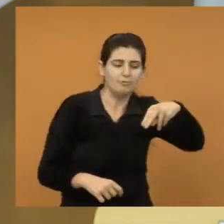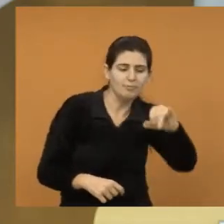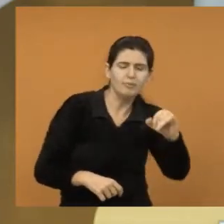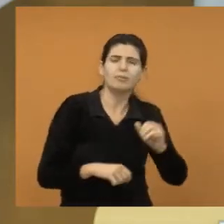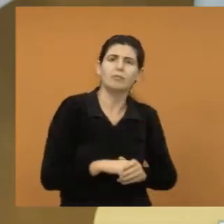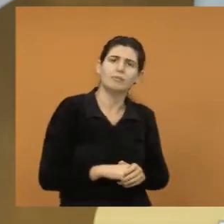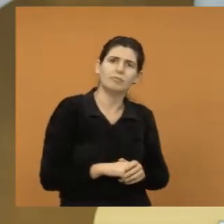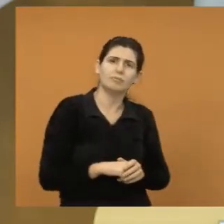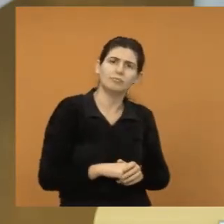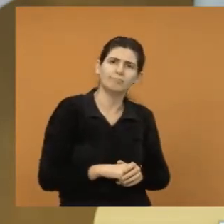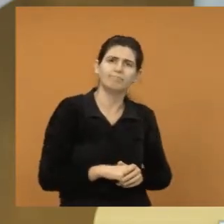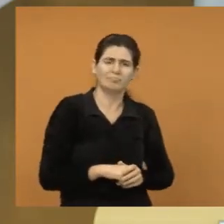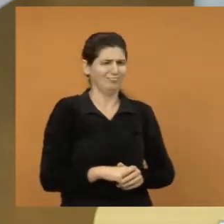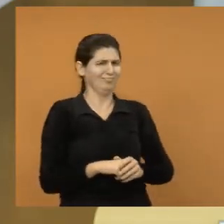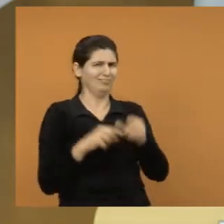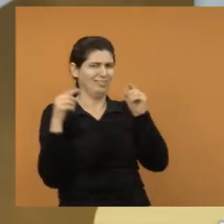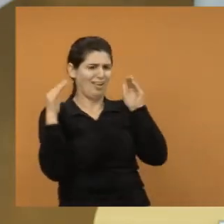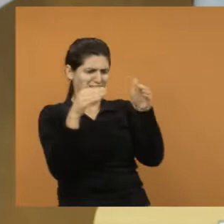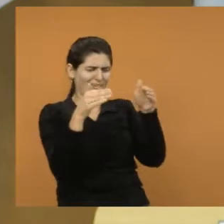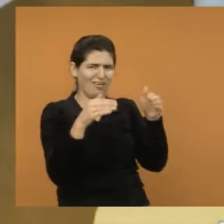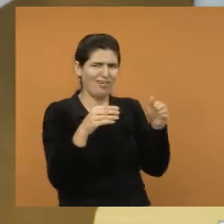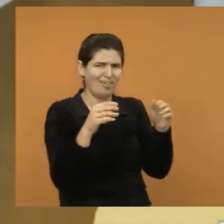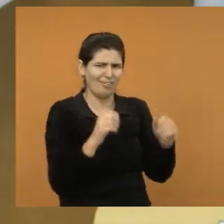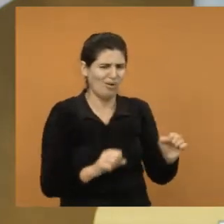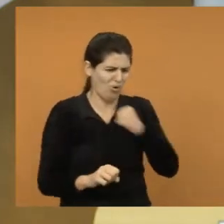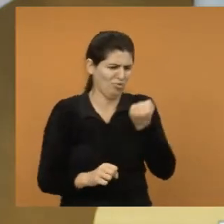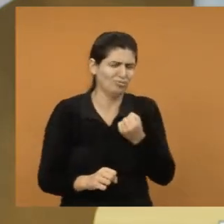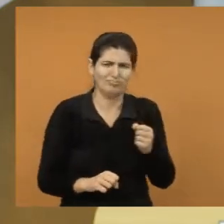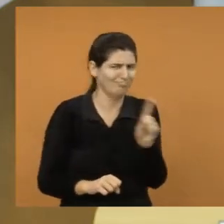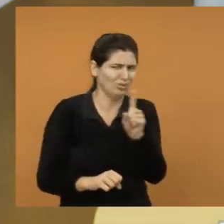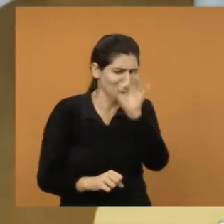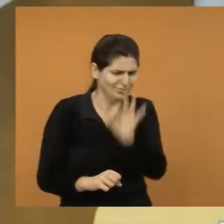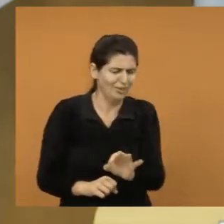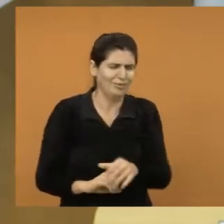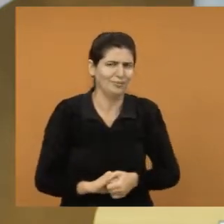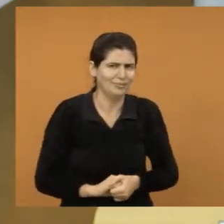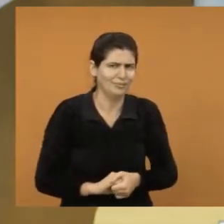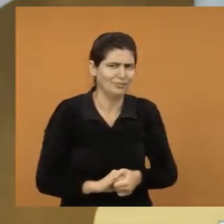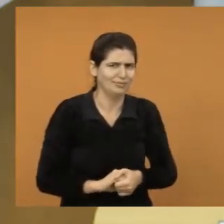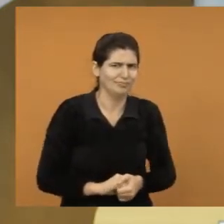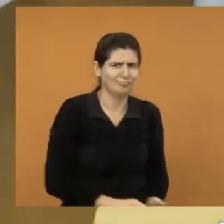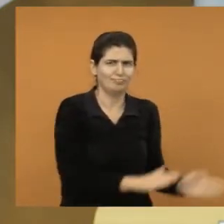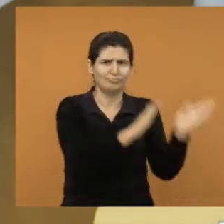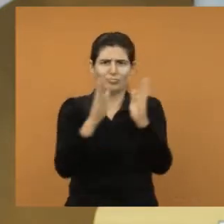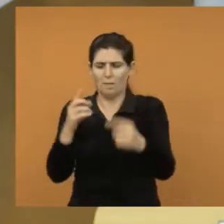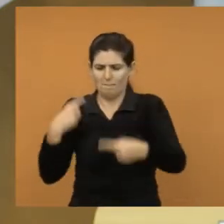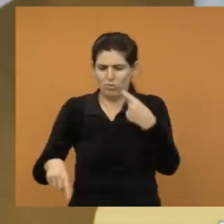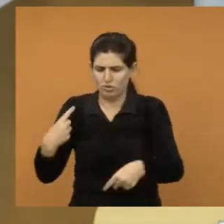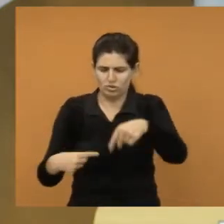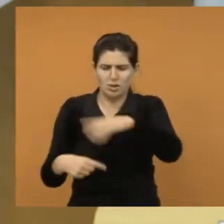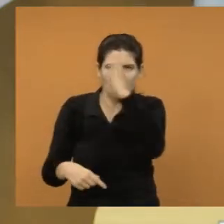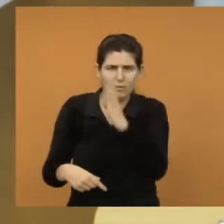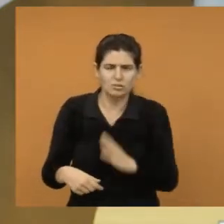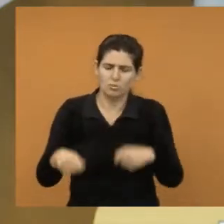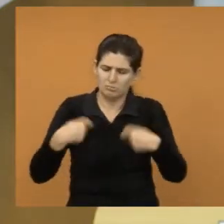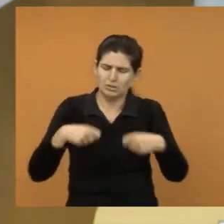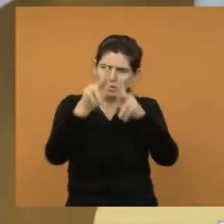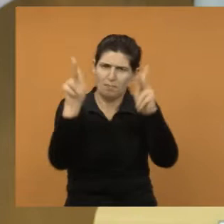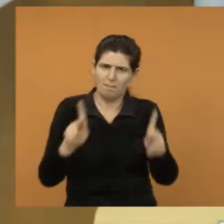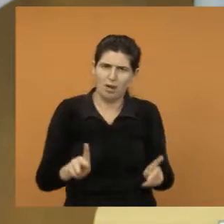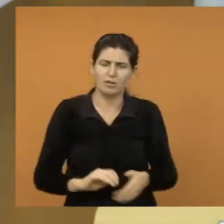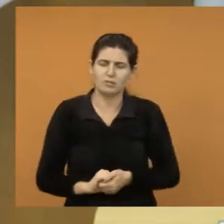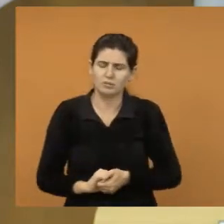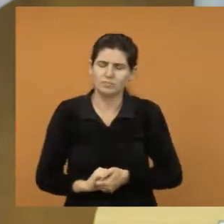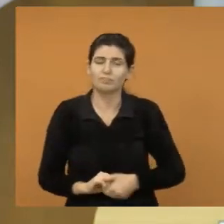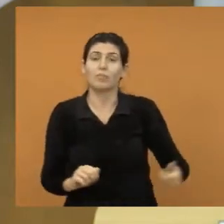uma forma mais desumana de se fazer política. E aqui o vereador Arildo, que me antecedeu, disse